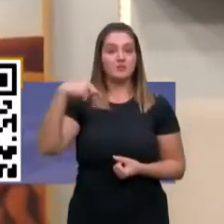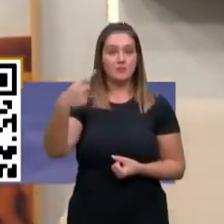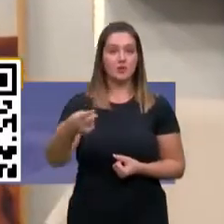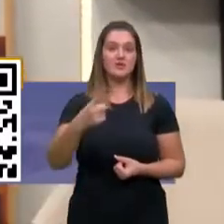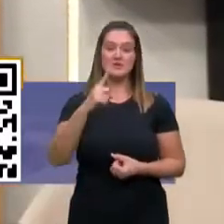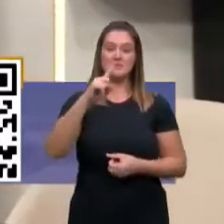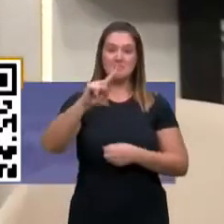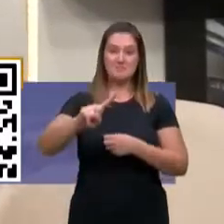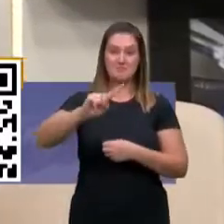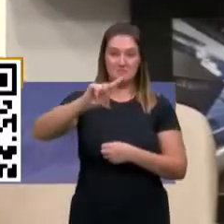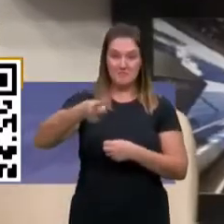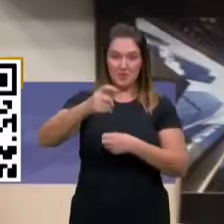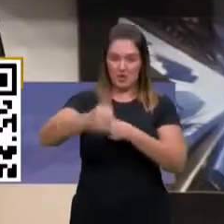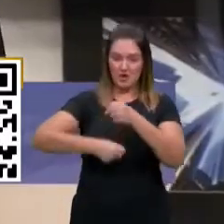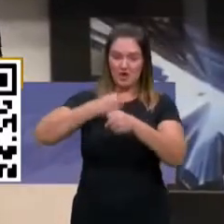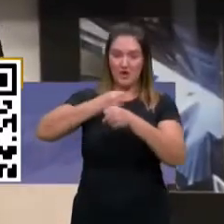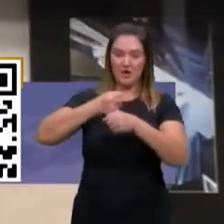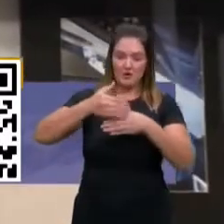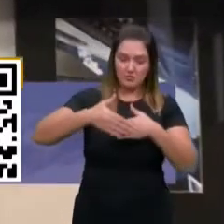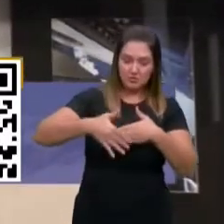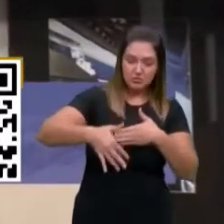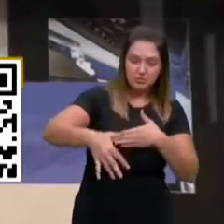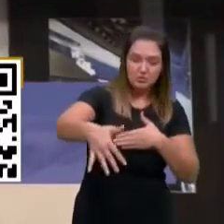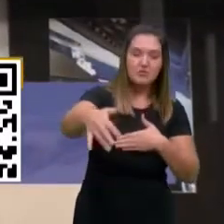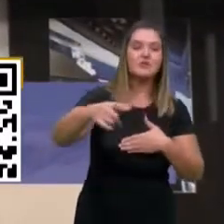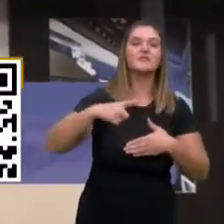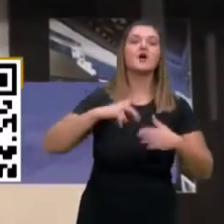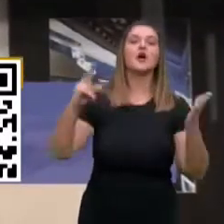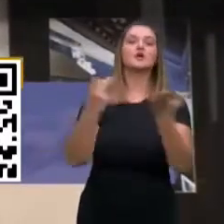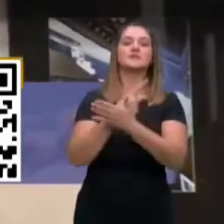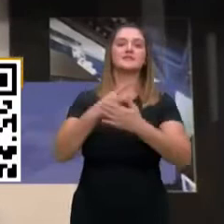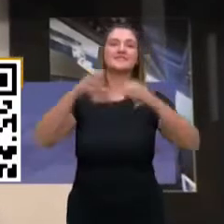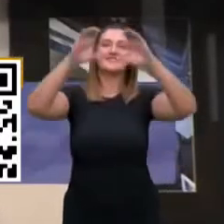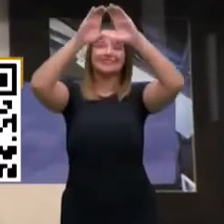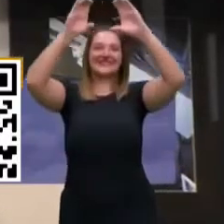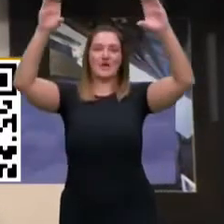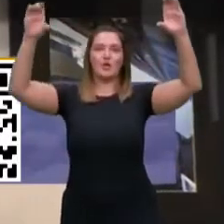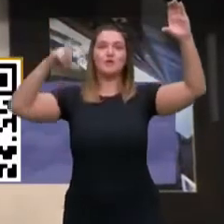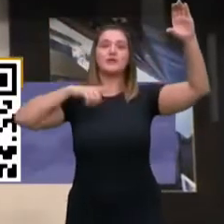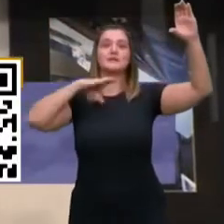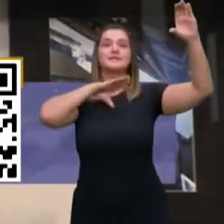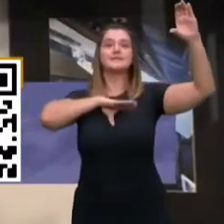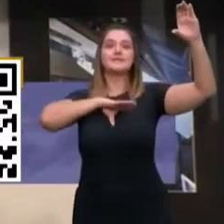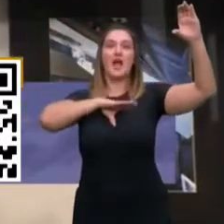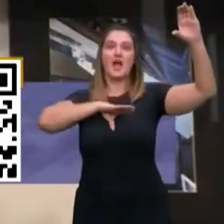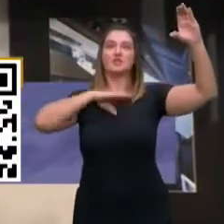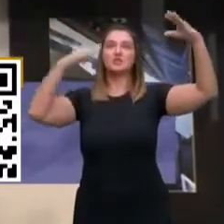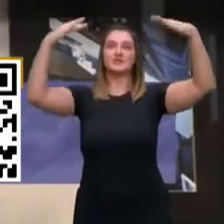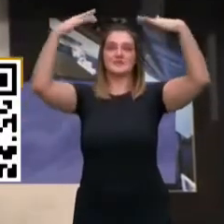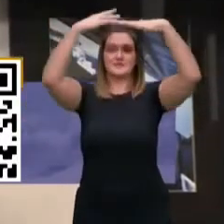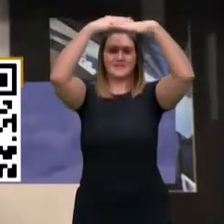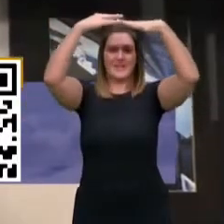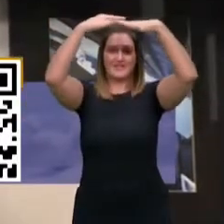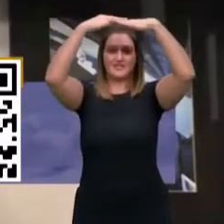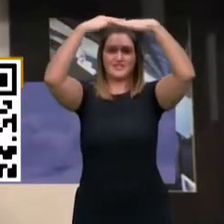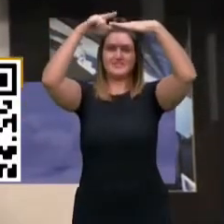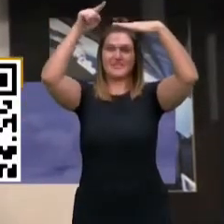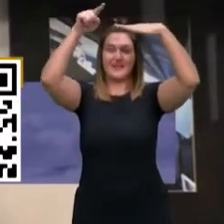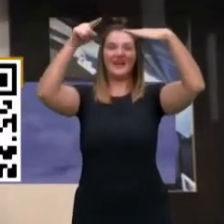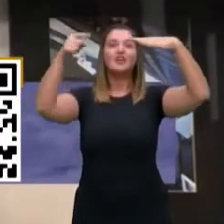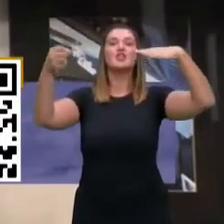Depois que terminar o milênio, vai descer do céu aqui na Terra uma cidade, a Nova Jerusalém. Você sabia que tem uma cidade no